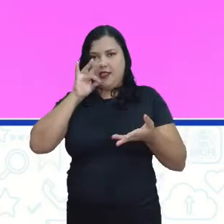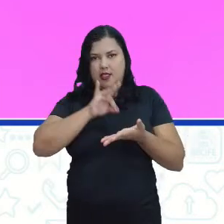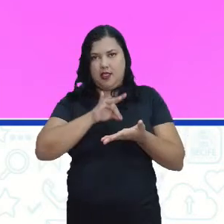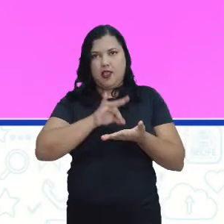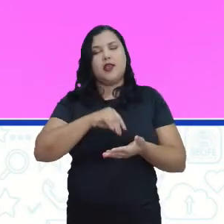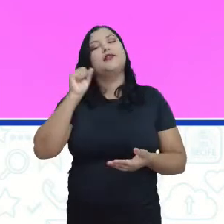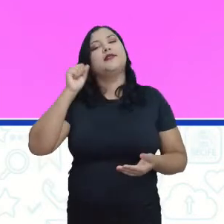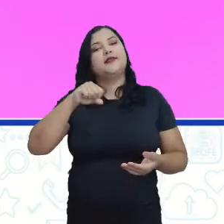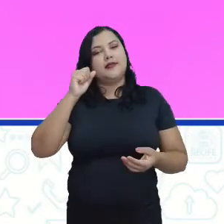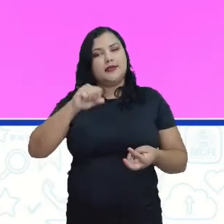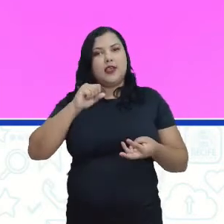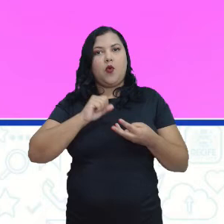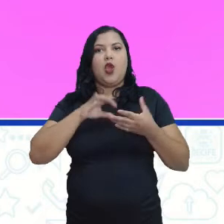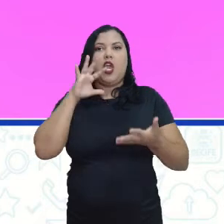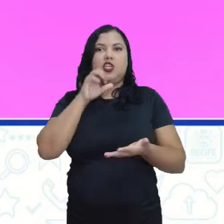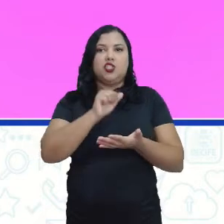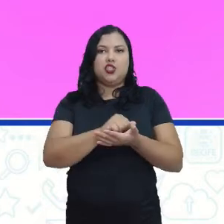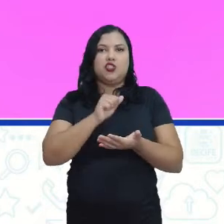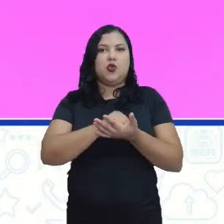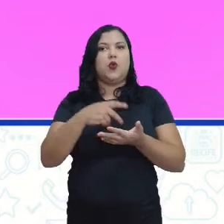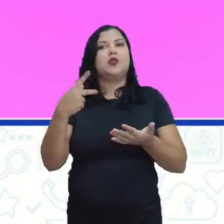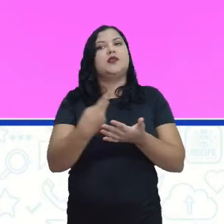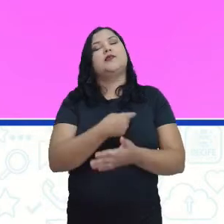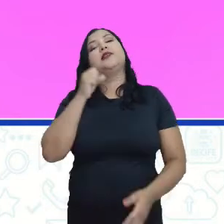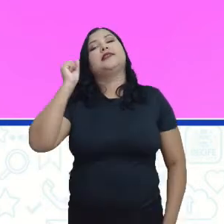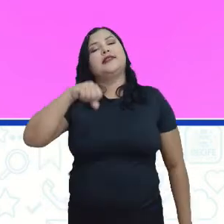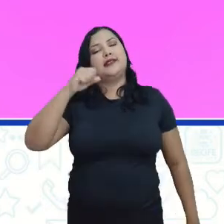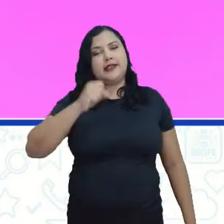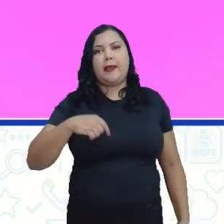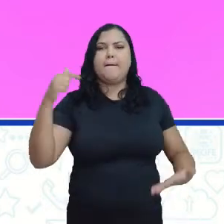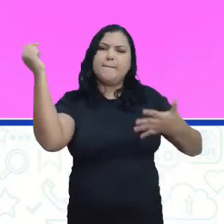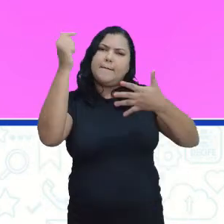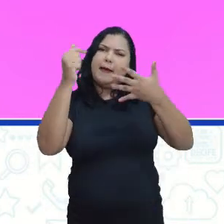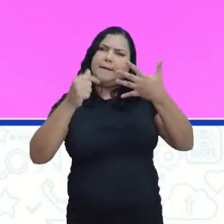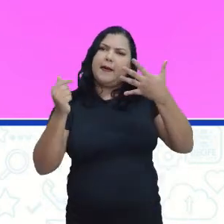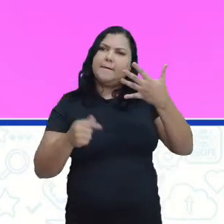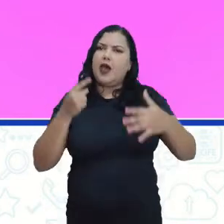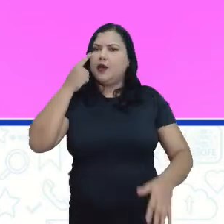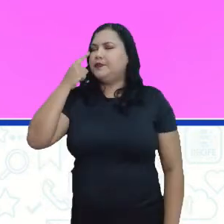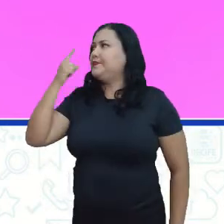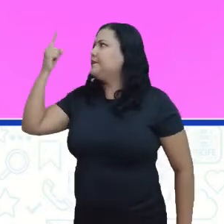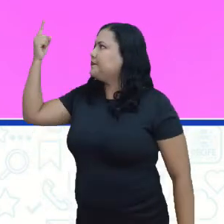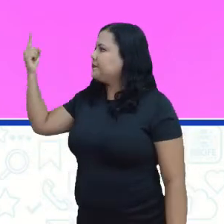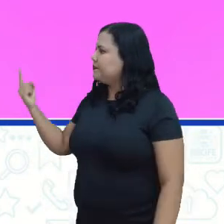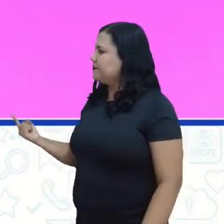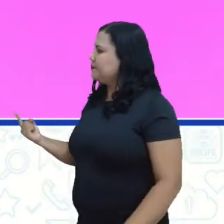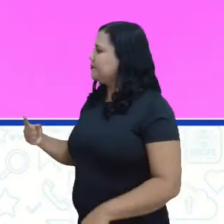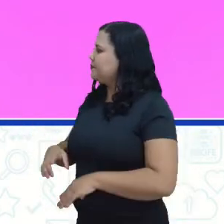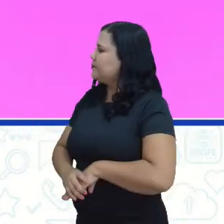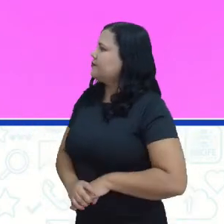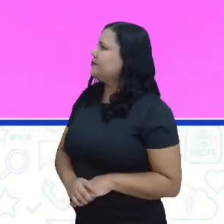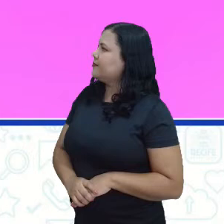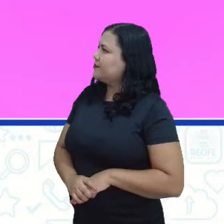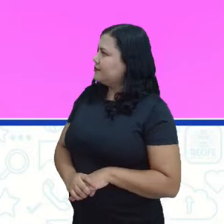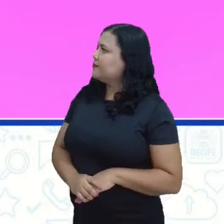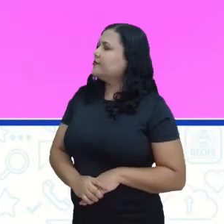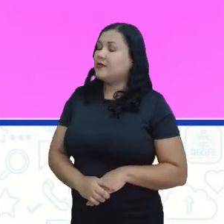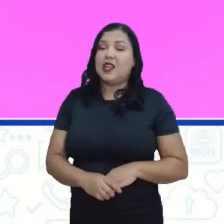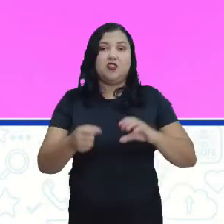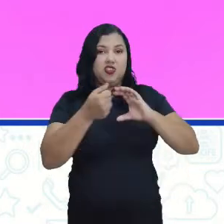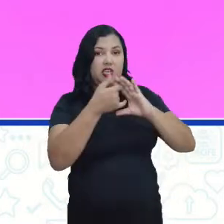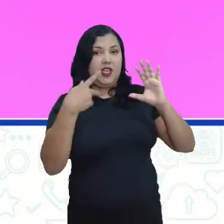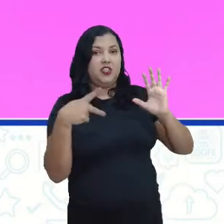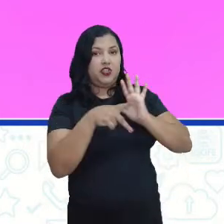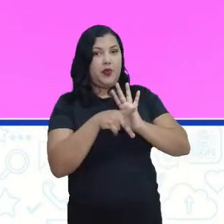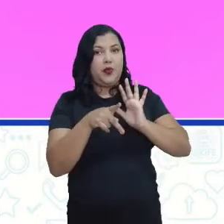de acontecimentos. Escrita em primeira pessoa. Registros em ordem cronológica. Caráter intimista e confidente.